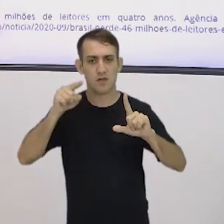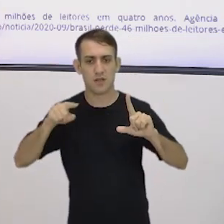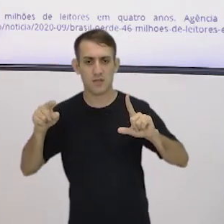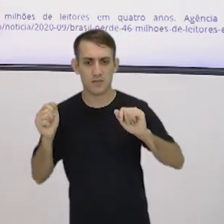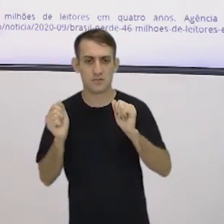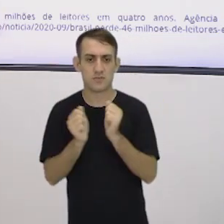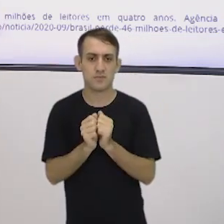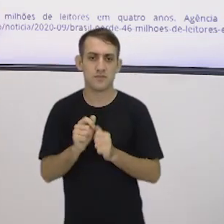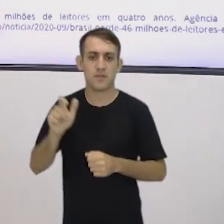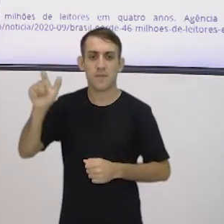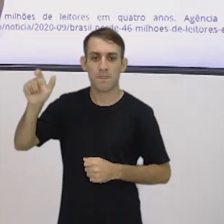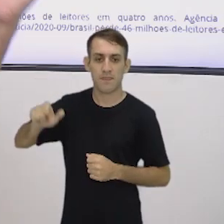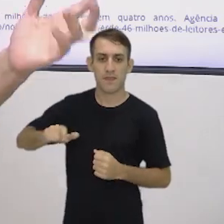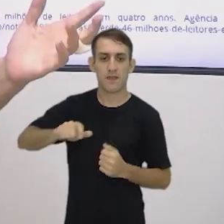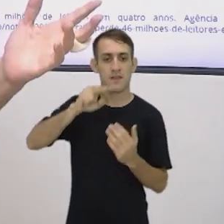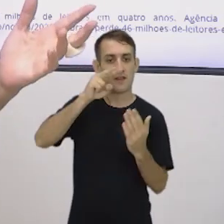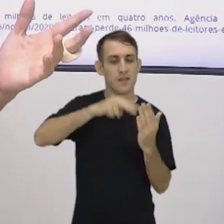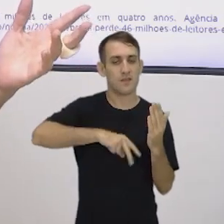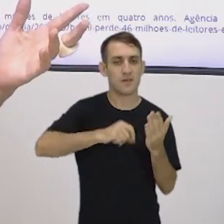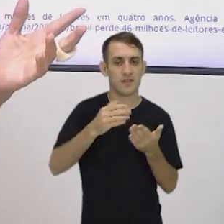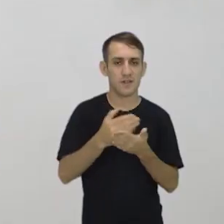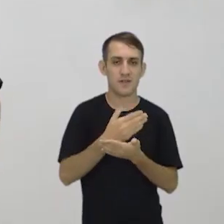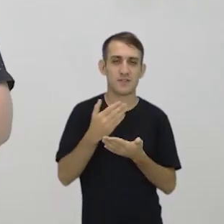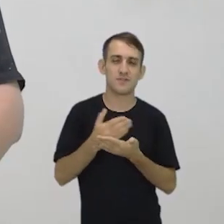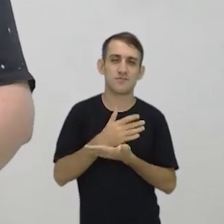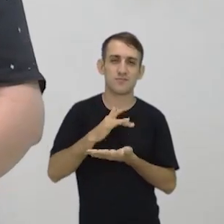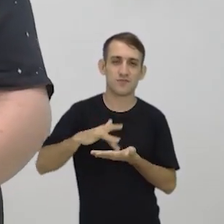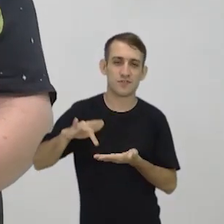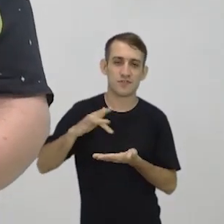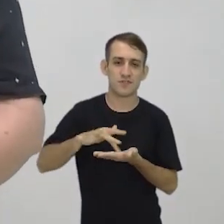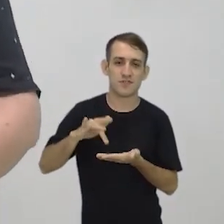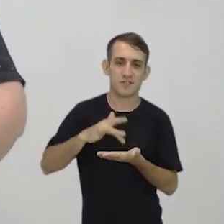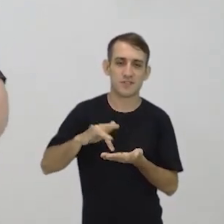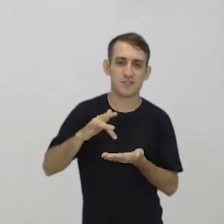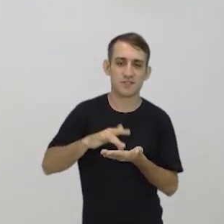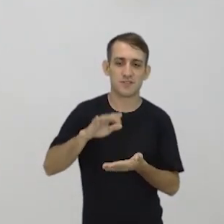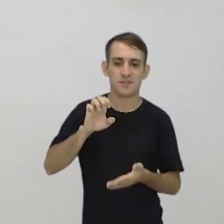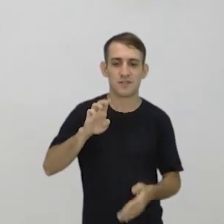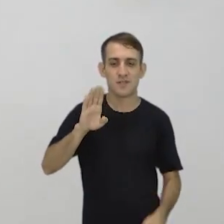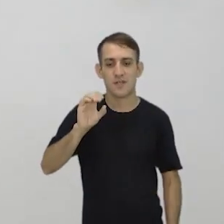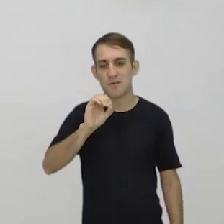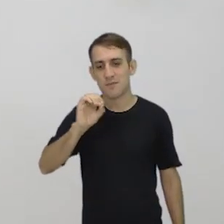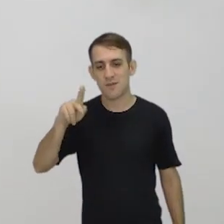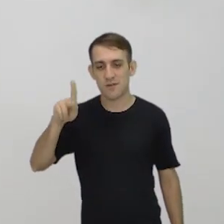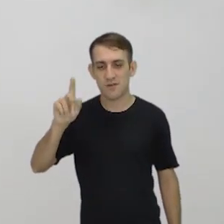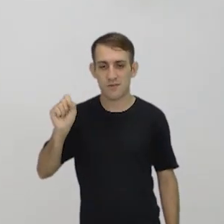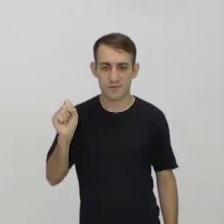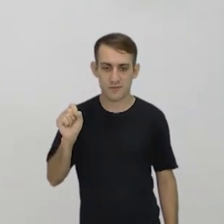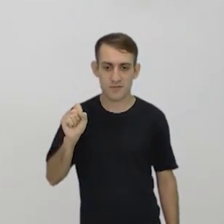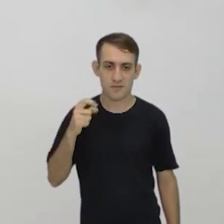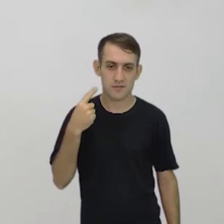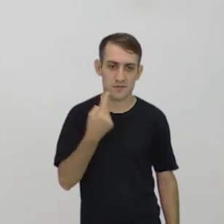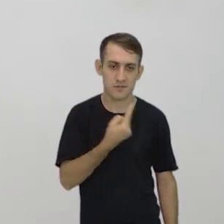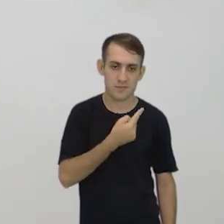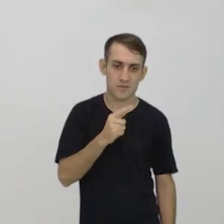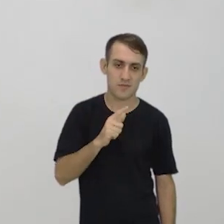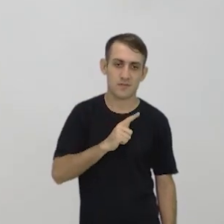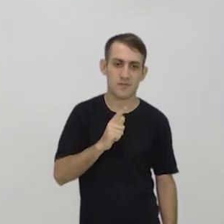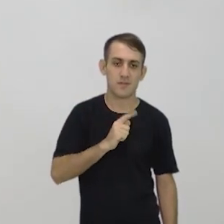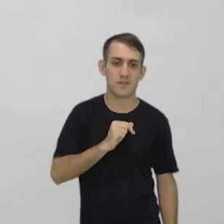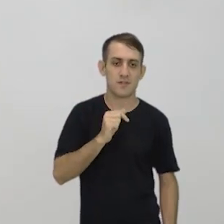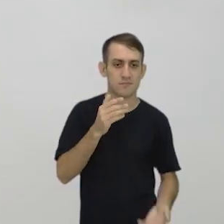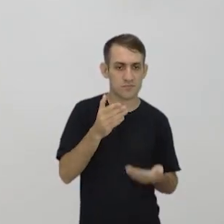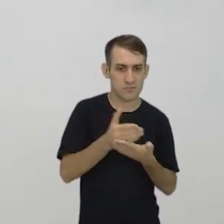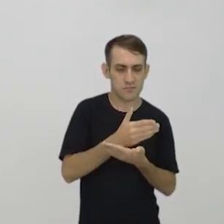O João lê muito livro eletrônico, né, João? Isso, os e-books, né? Então, você tendo um leitor de